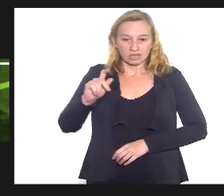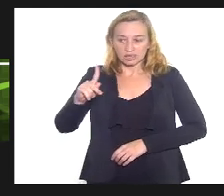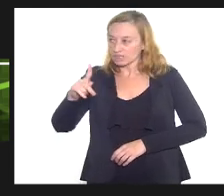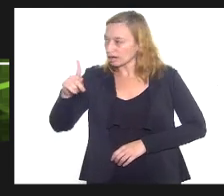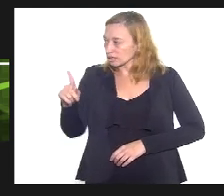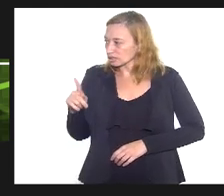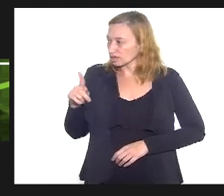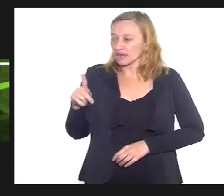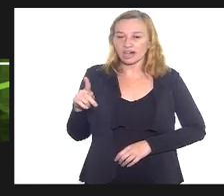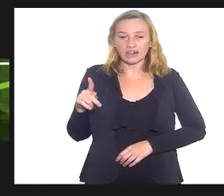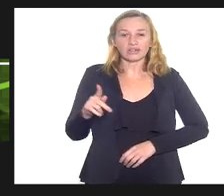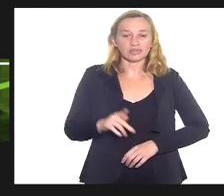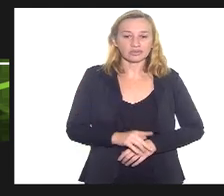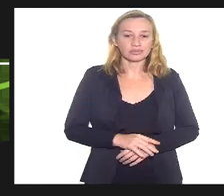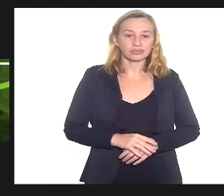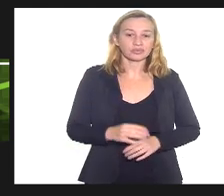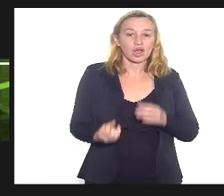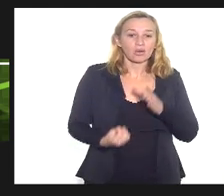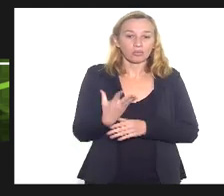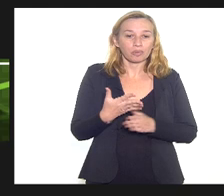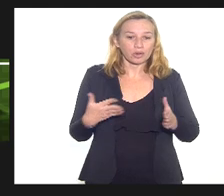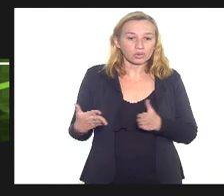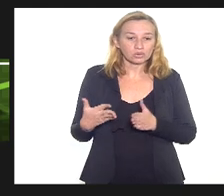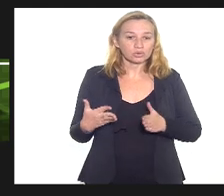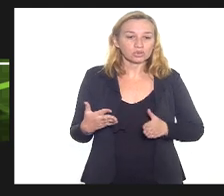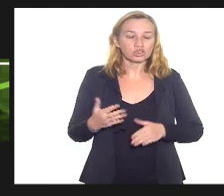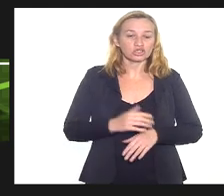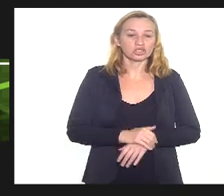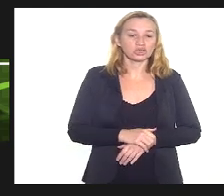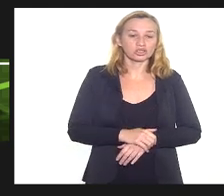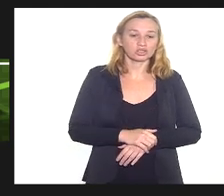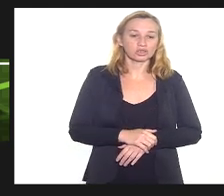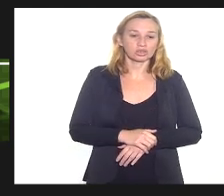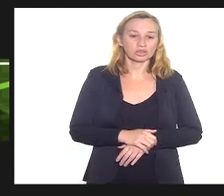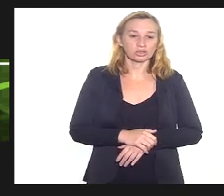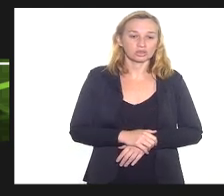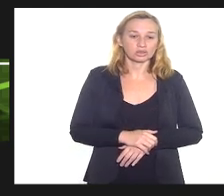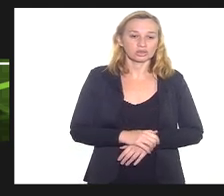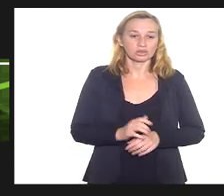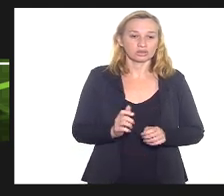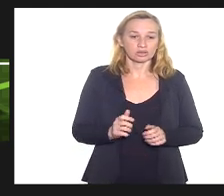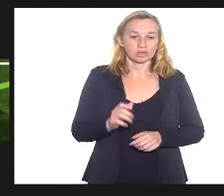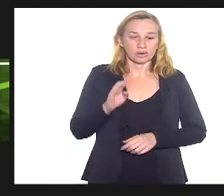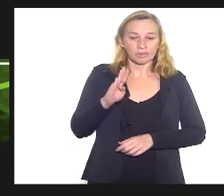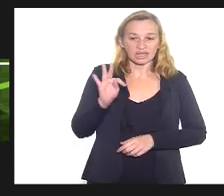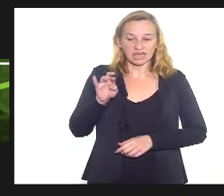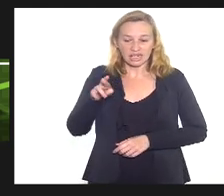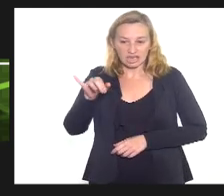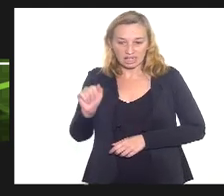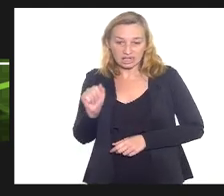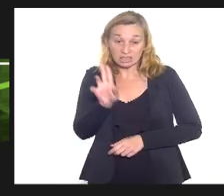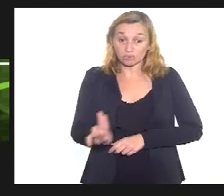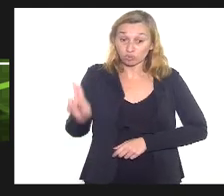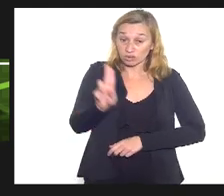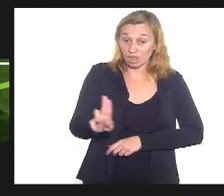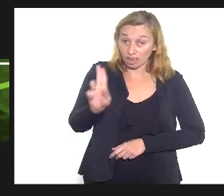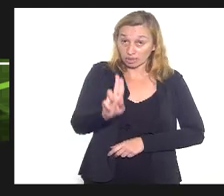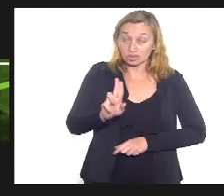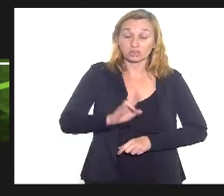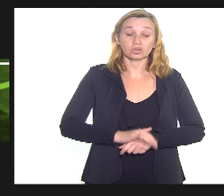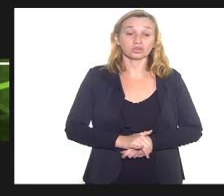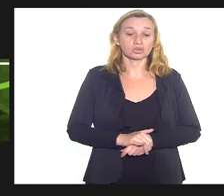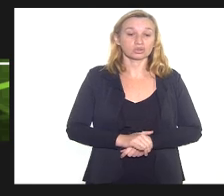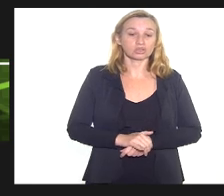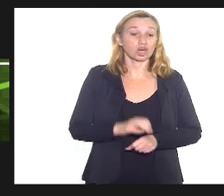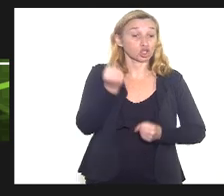Energy. Ela produz baterias de alta performance, baterias que são utilizadas